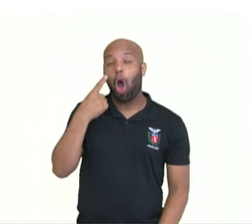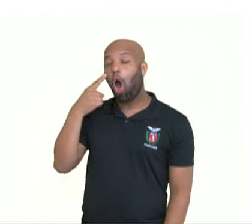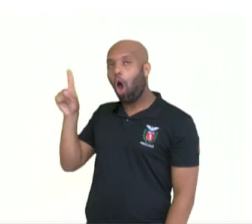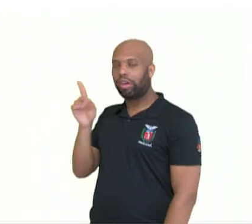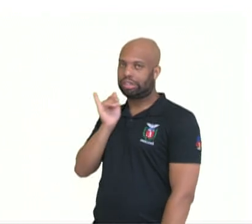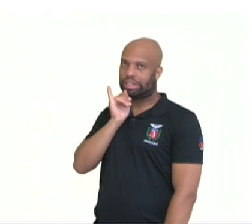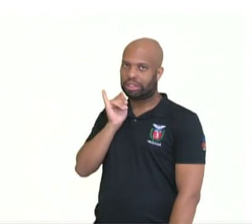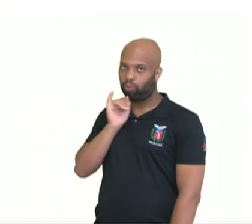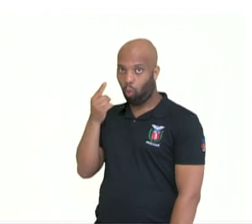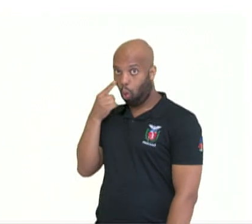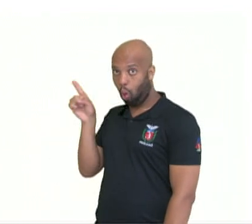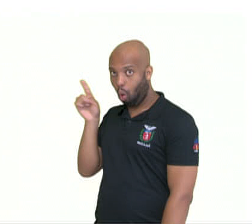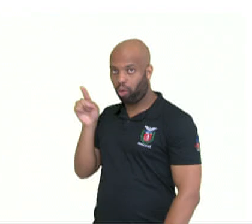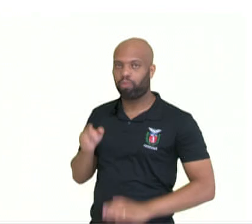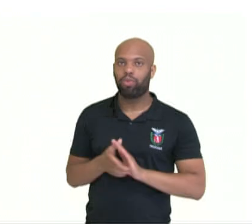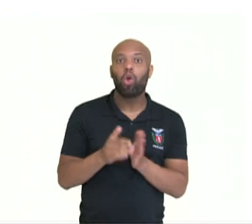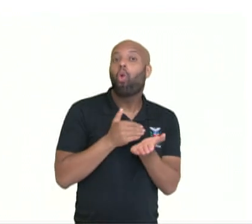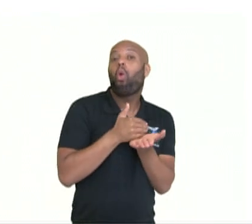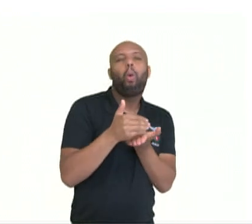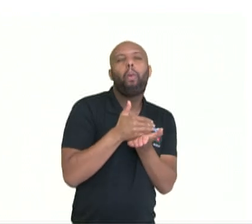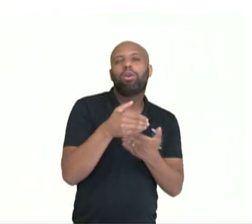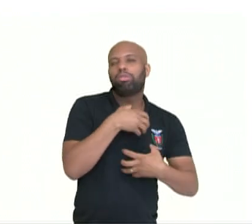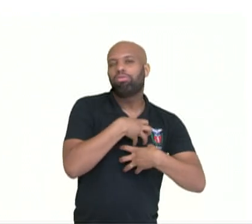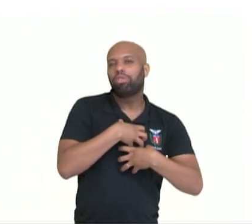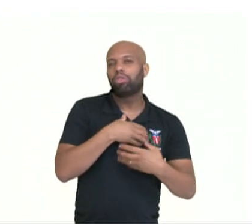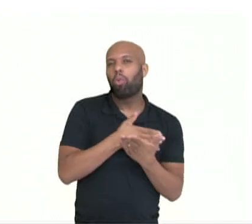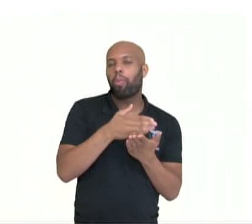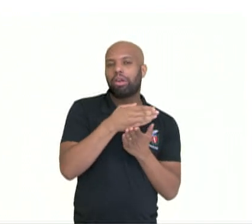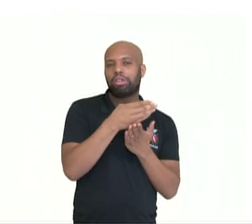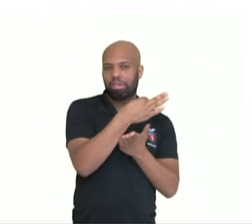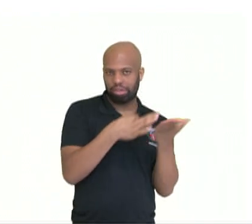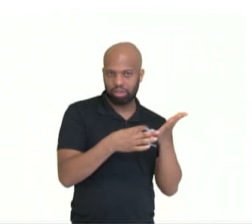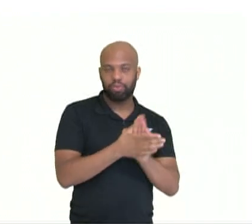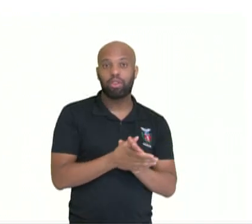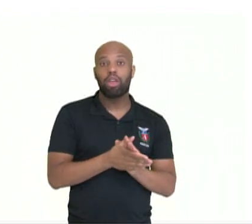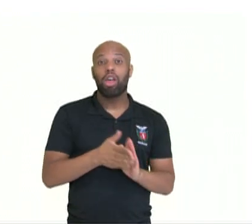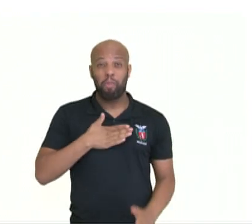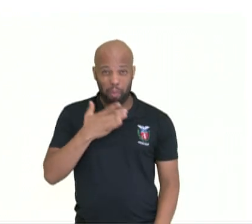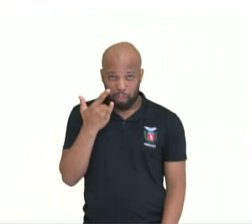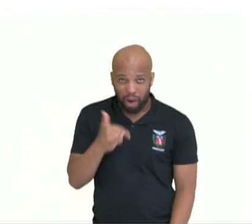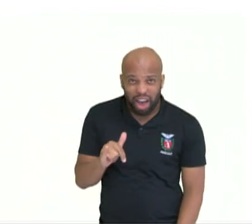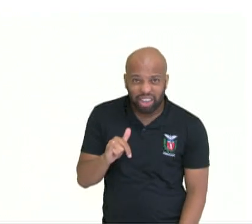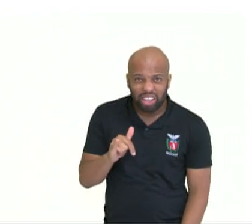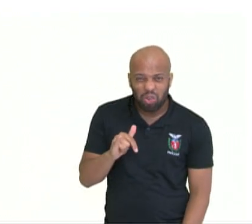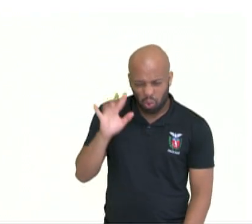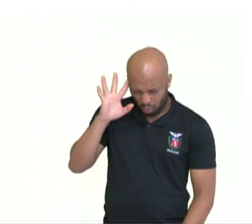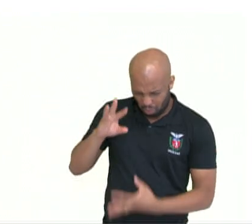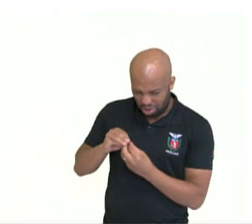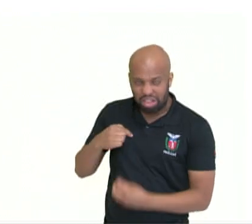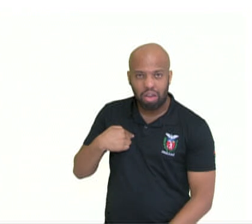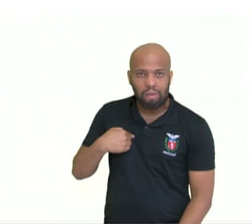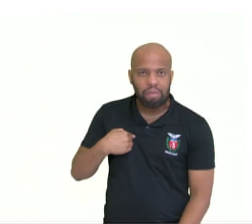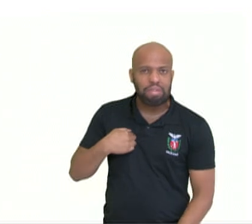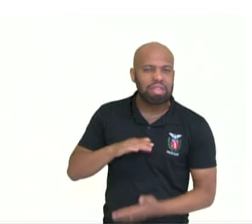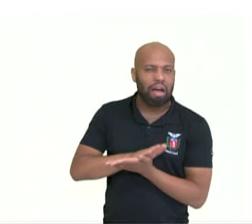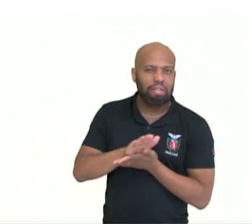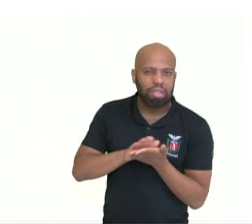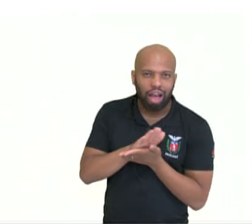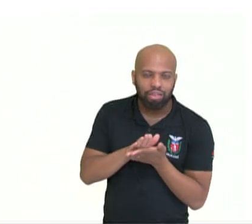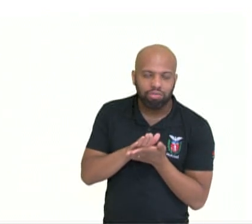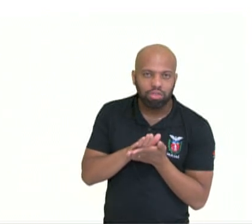sua concepção. Para a crônica, você não precisa dar muitos detalhes sobre eles, não. Faça com que seja